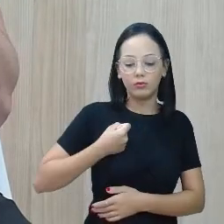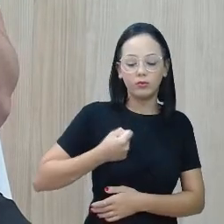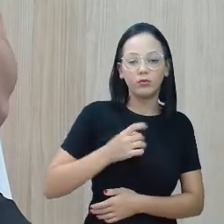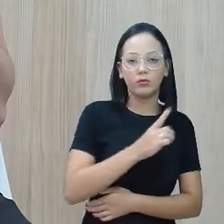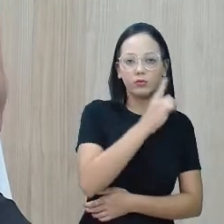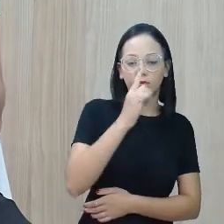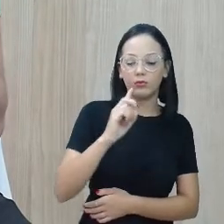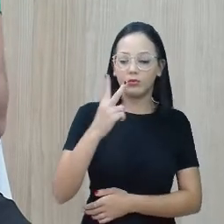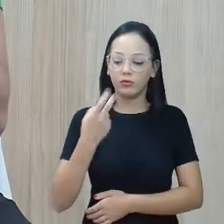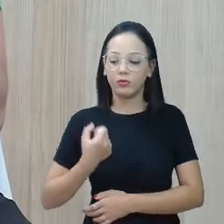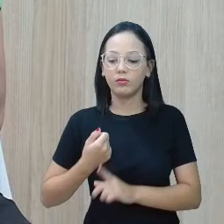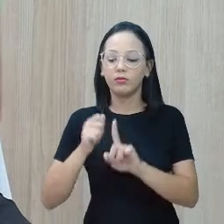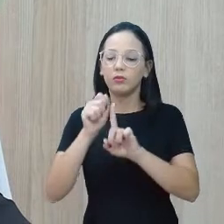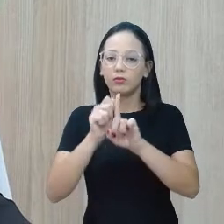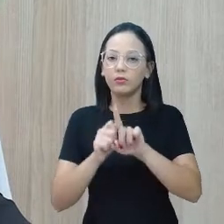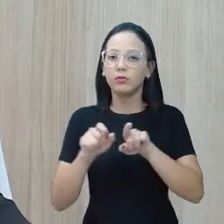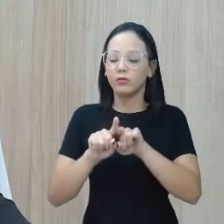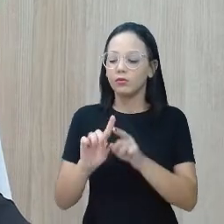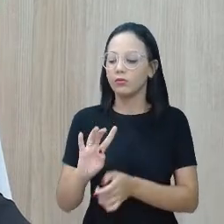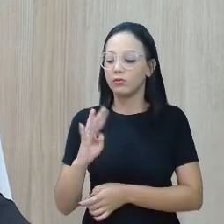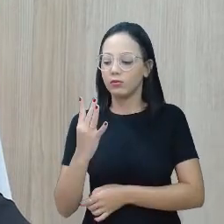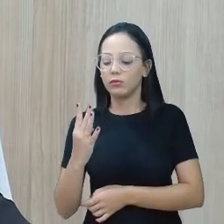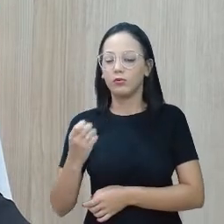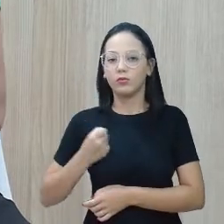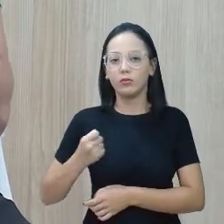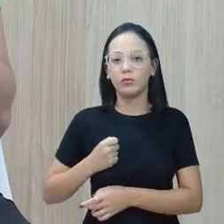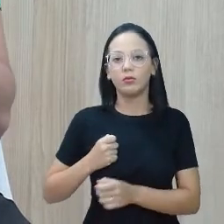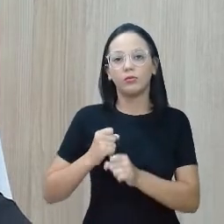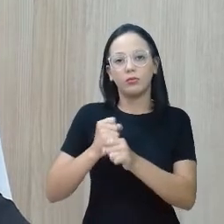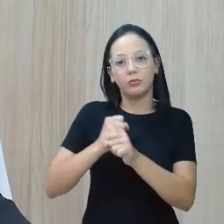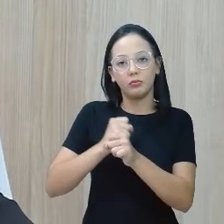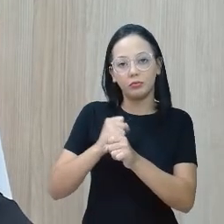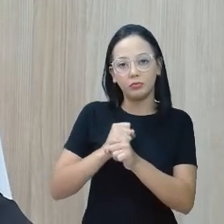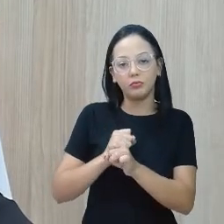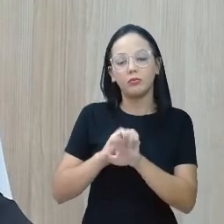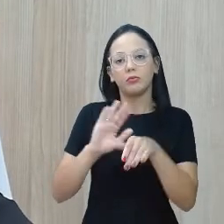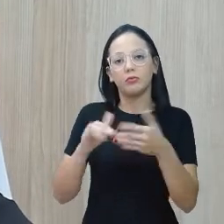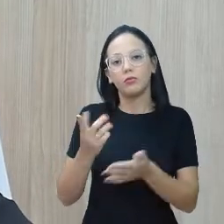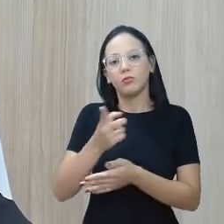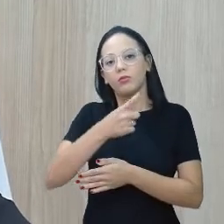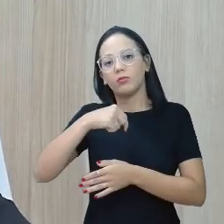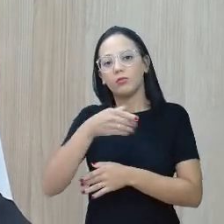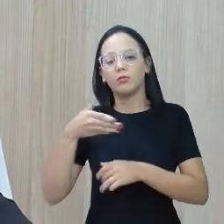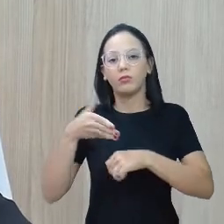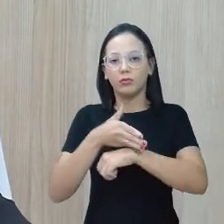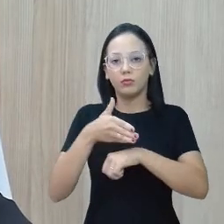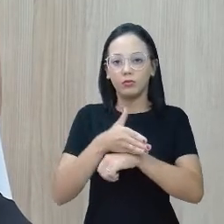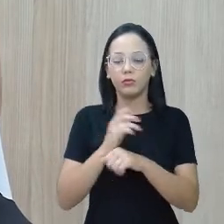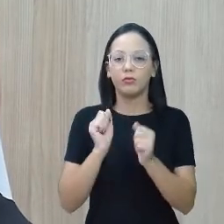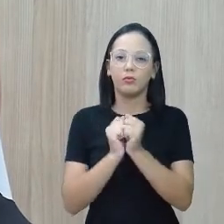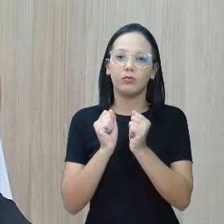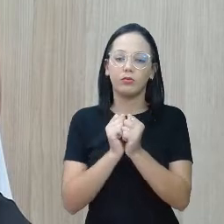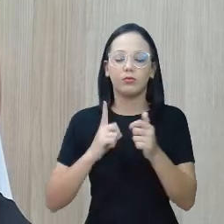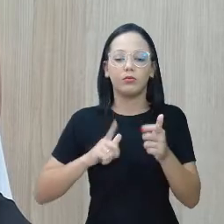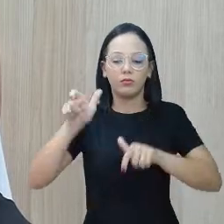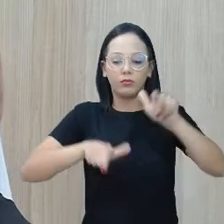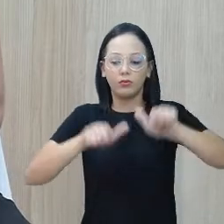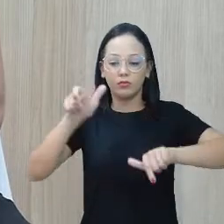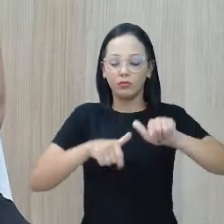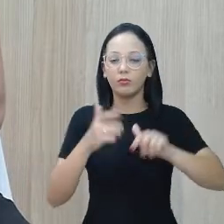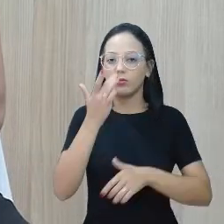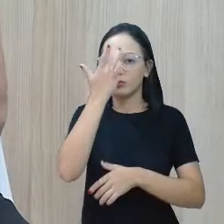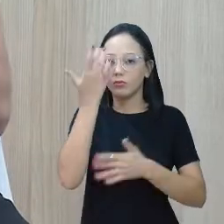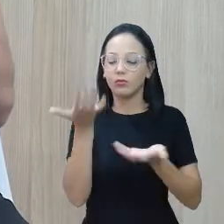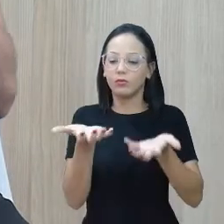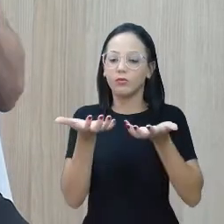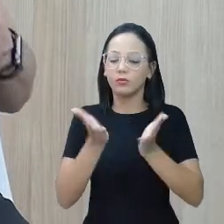dígitos para o mês e 4 dígitos para o ano. E aí você vai ter acesso aqui juntamente com várias pessoas que já estão